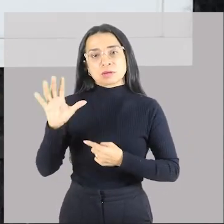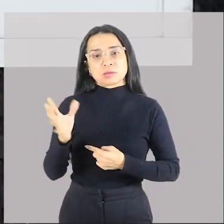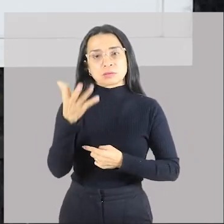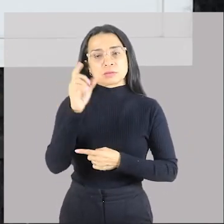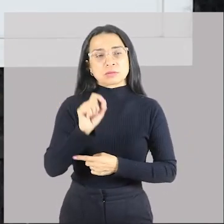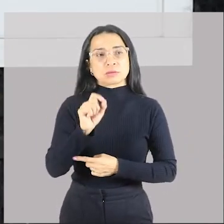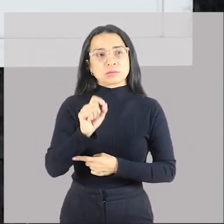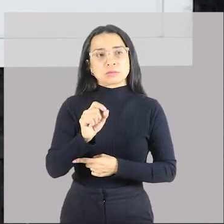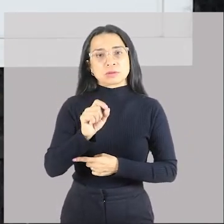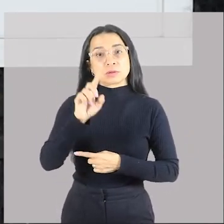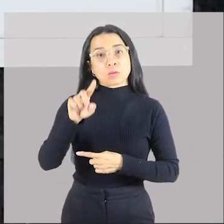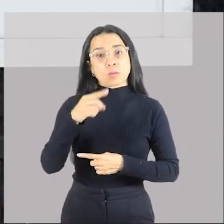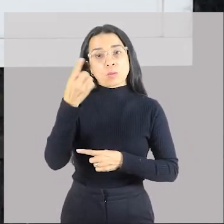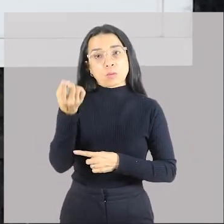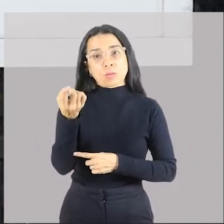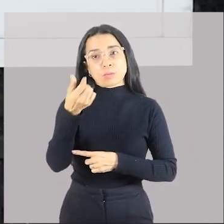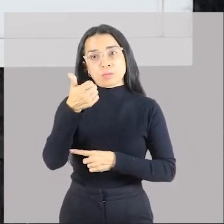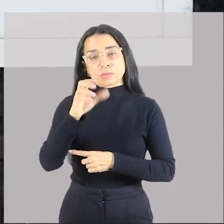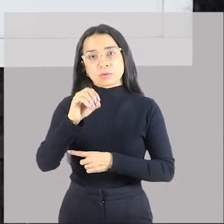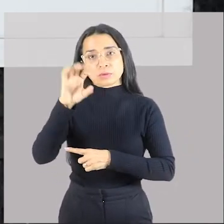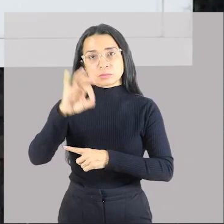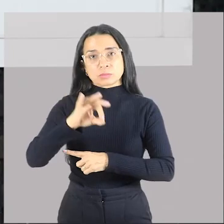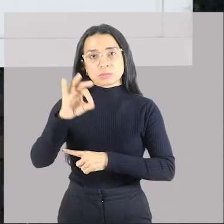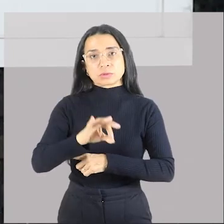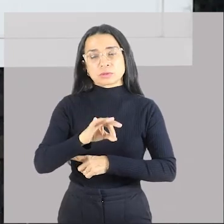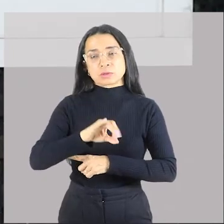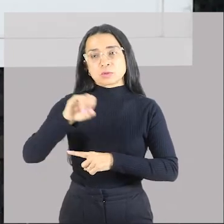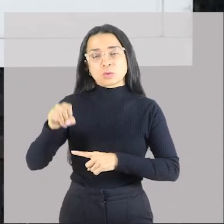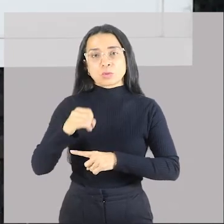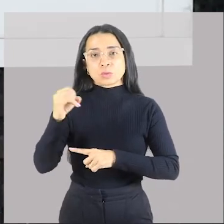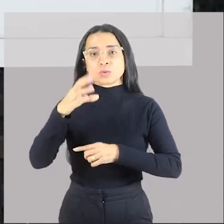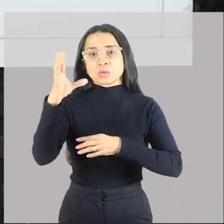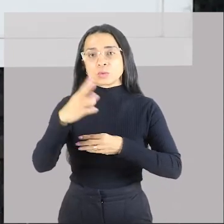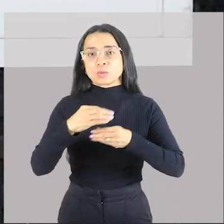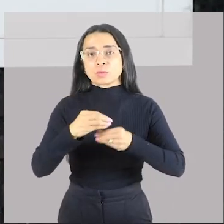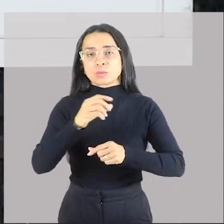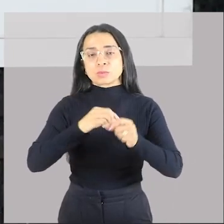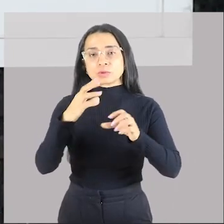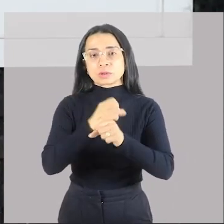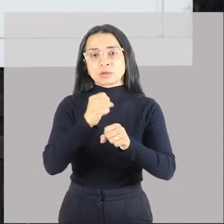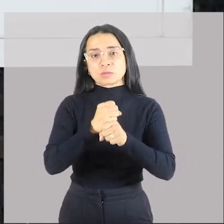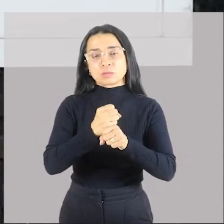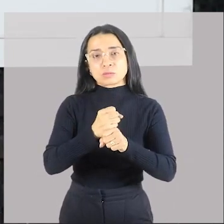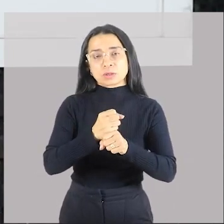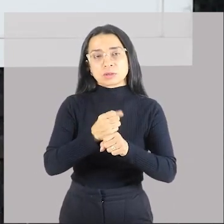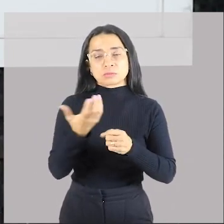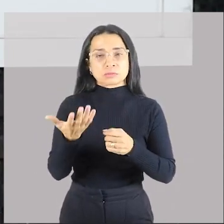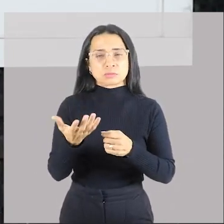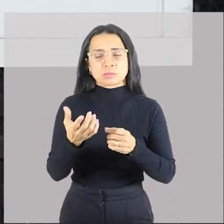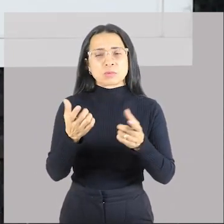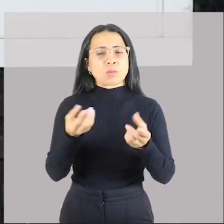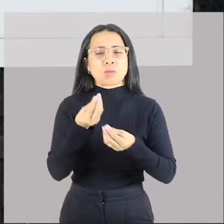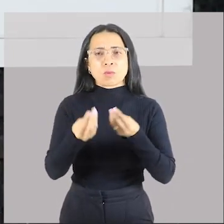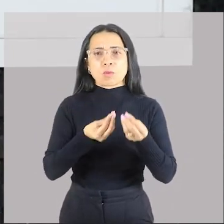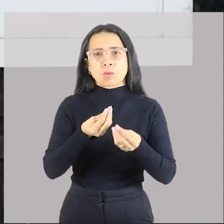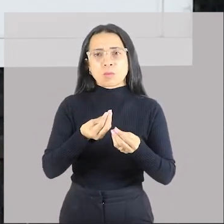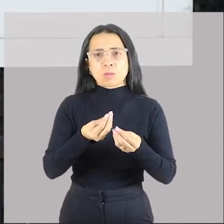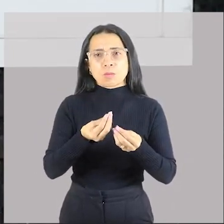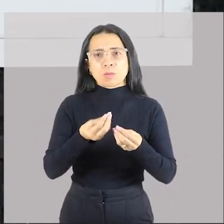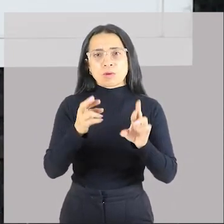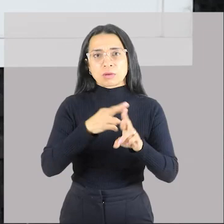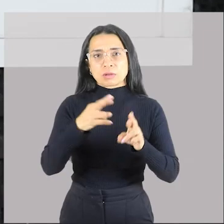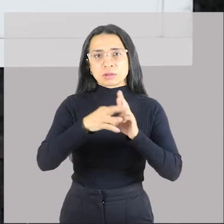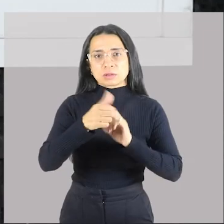Aconteceria que os próximos 10% no juro composto seria calculado em cima de 1.000? Não. Seria calculado em cima